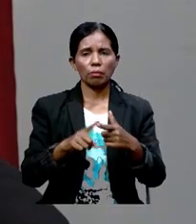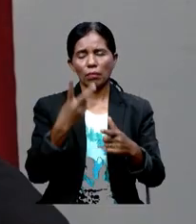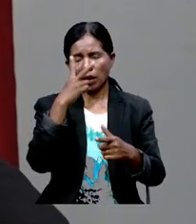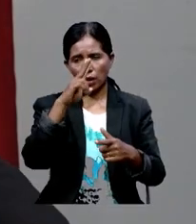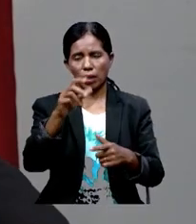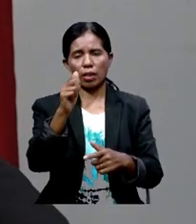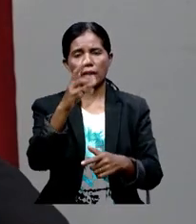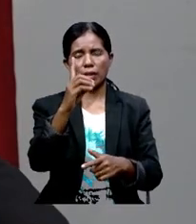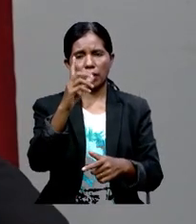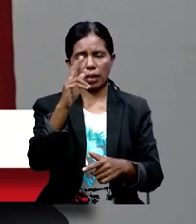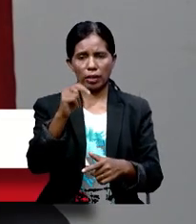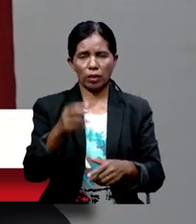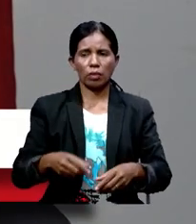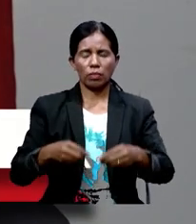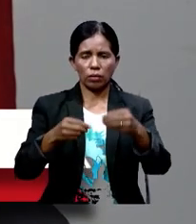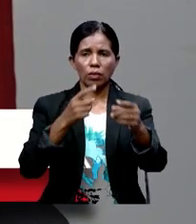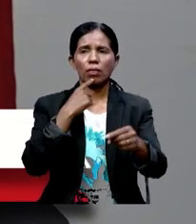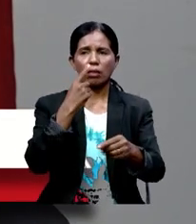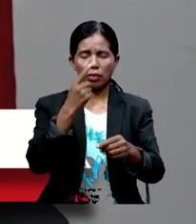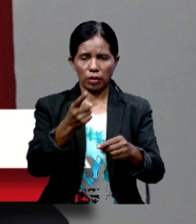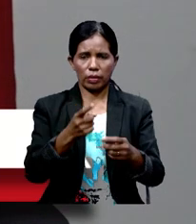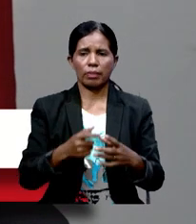aden ber fo conclusão ida katak.